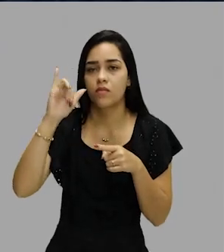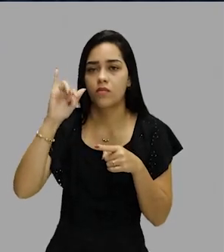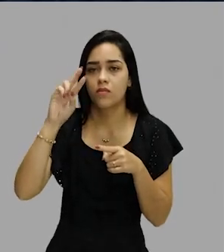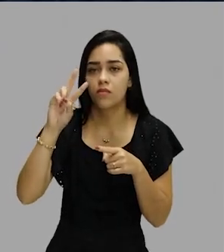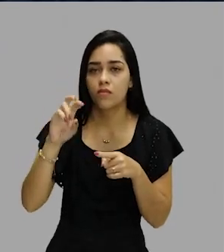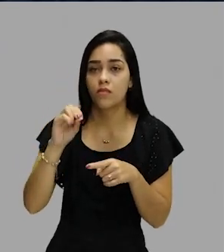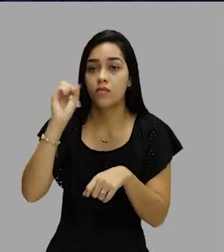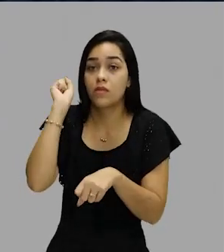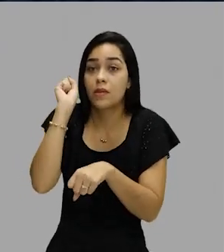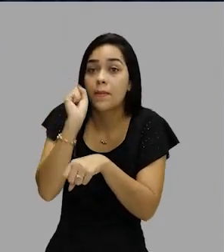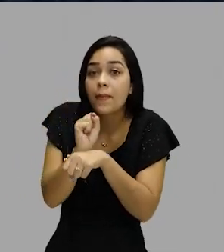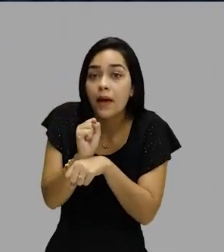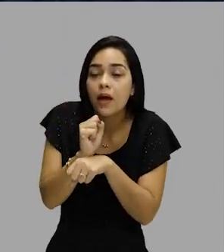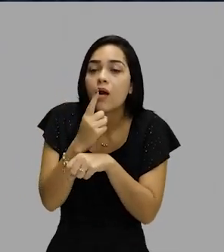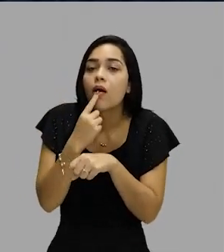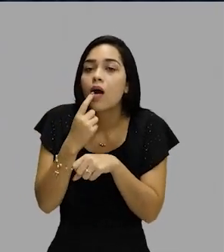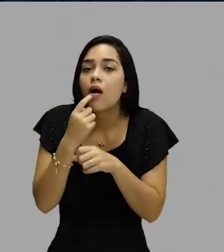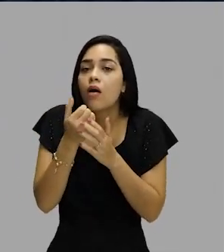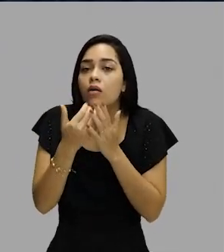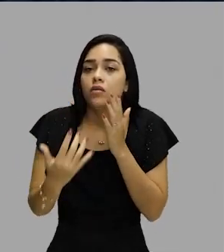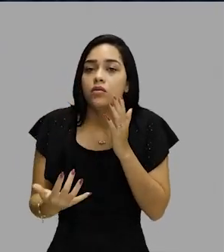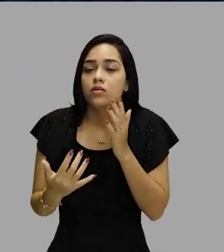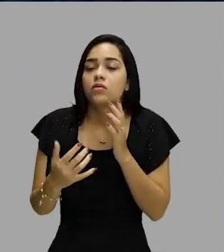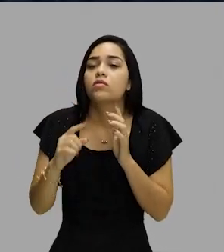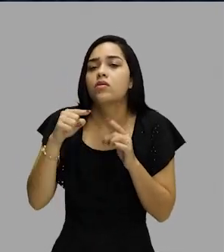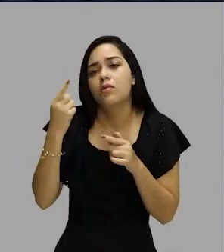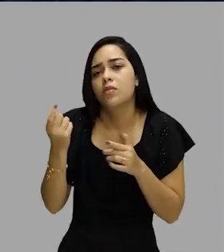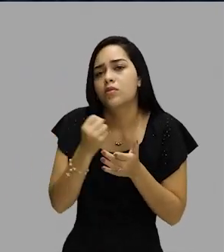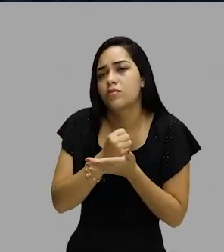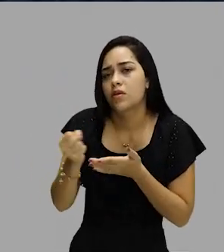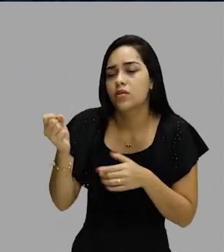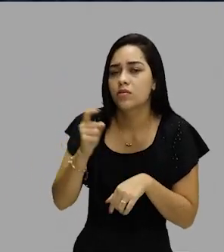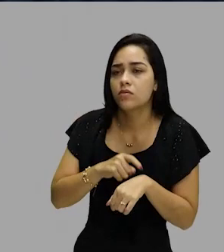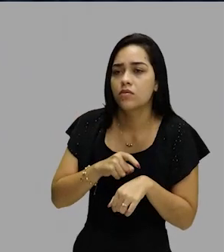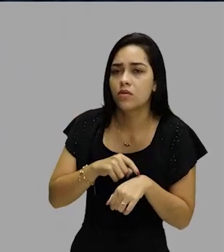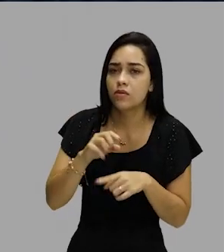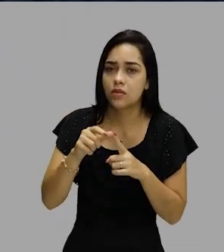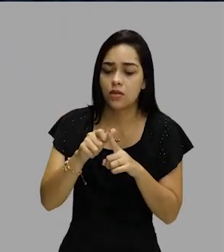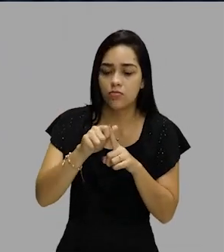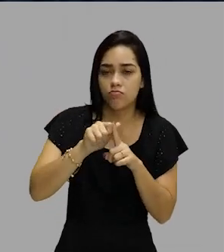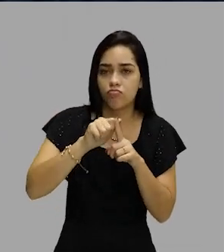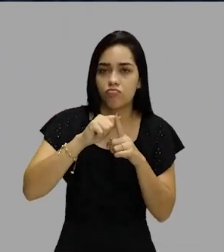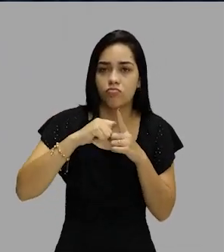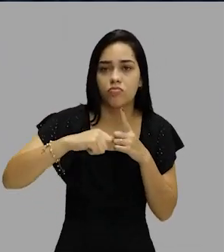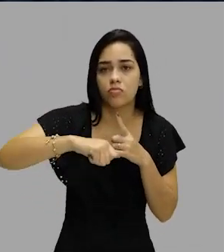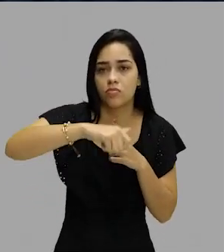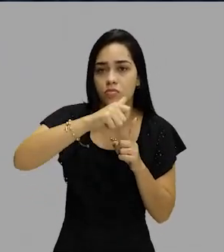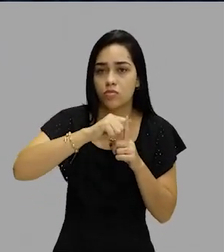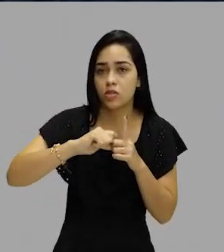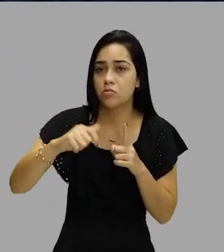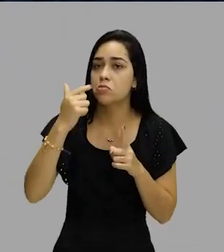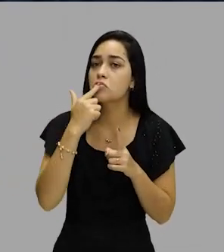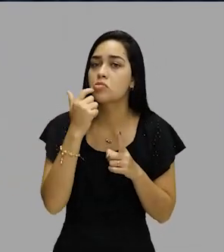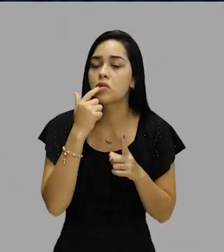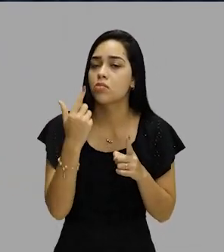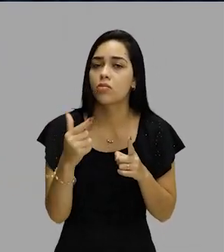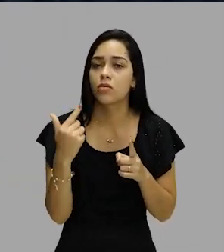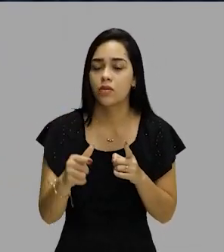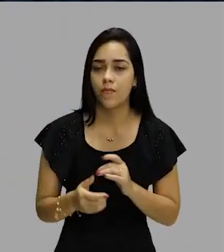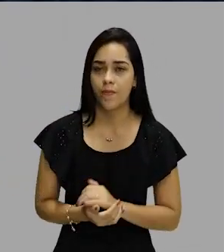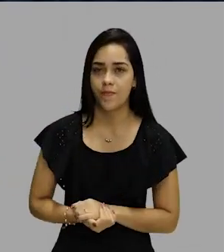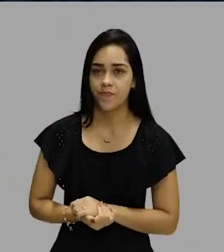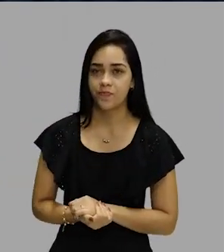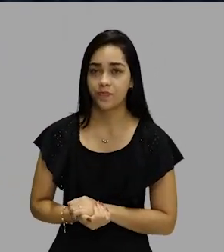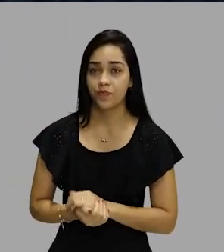poder tentar segurar aquele sangue. Depois, quando passa um tempo que você tira aquele curativo, não está mais sangrando.